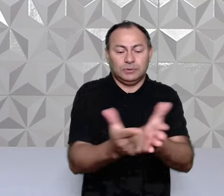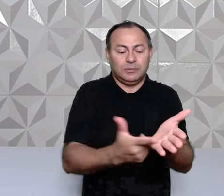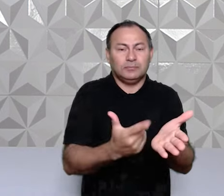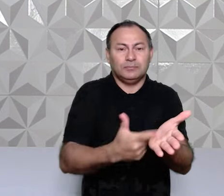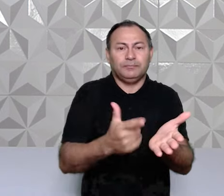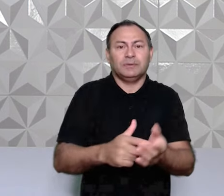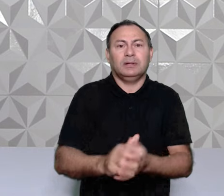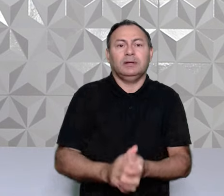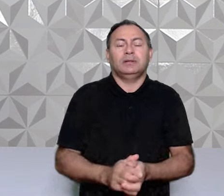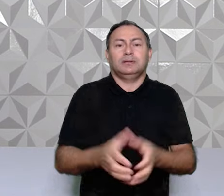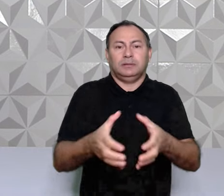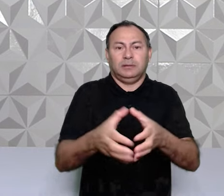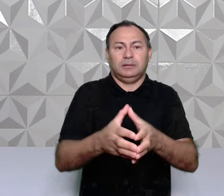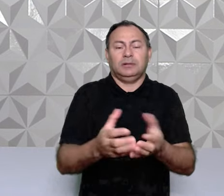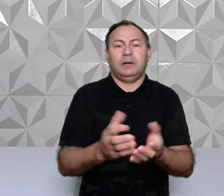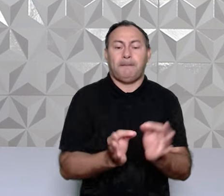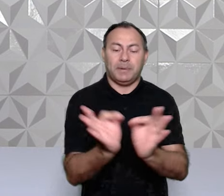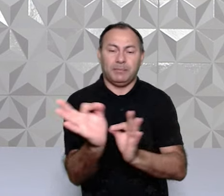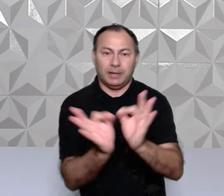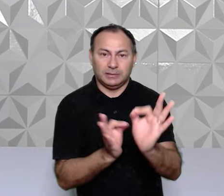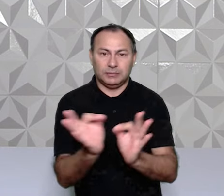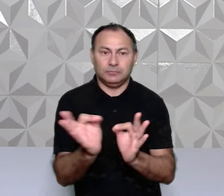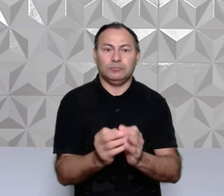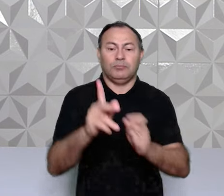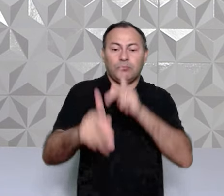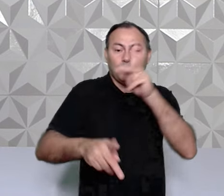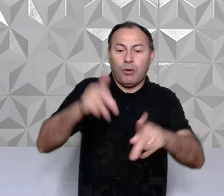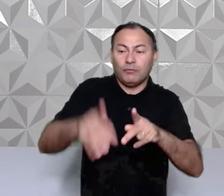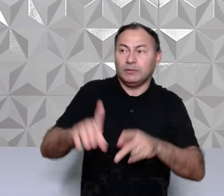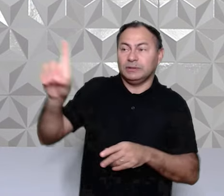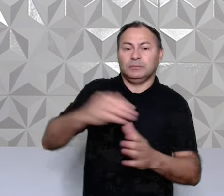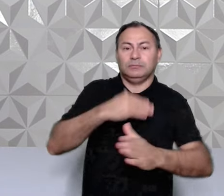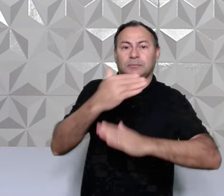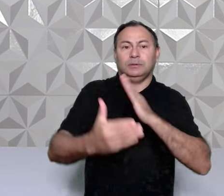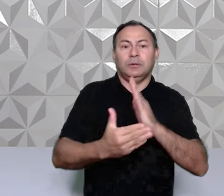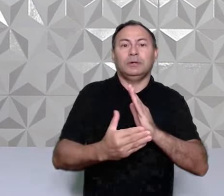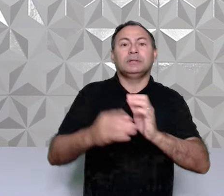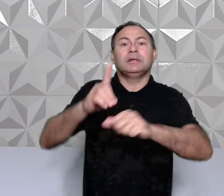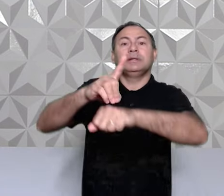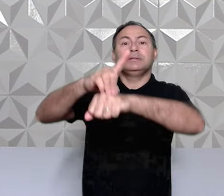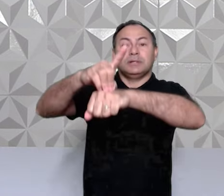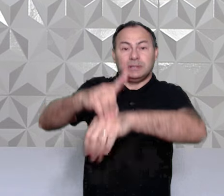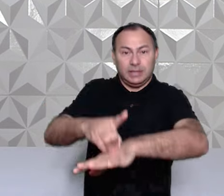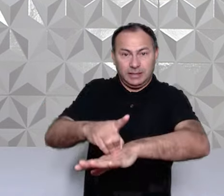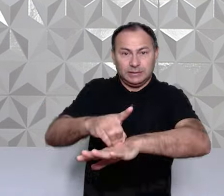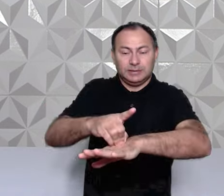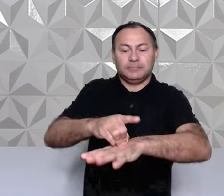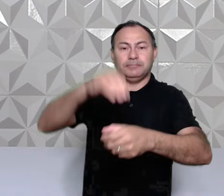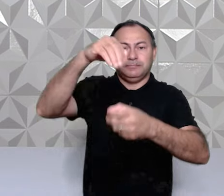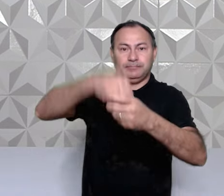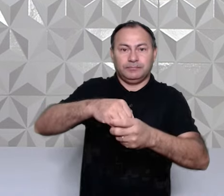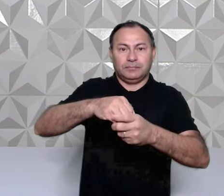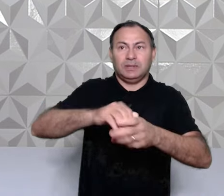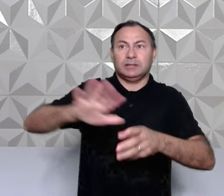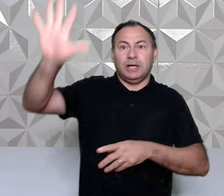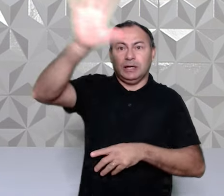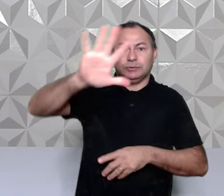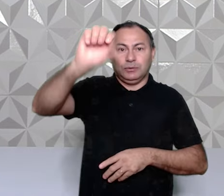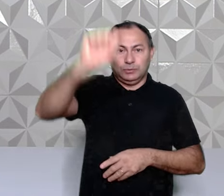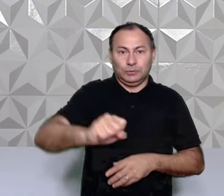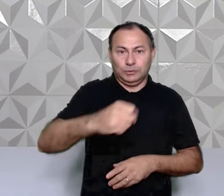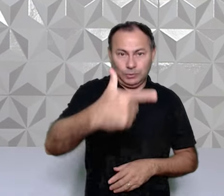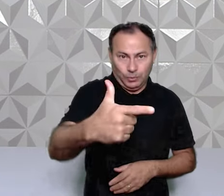coleção, desta coleção, para a preparação que o povo de Deus de todas as dioceses que fazem parte